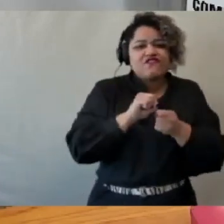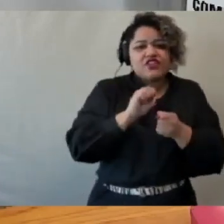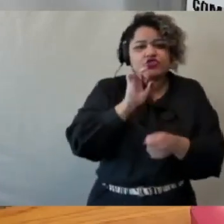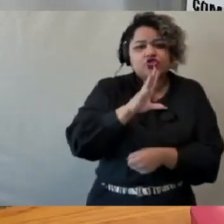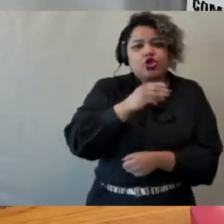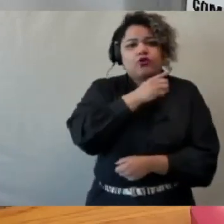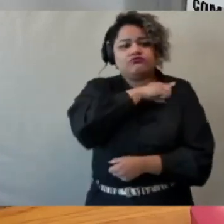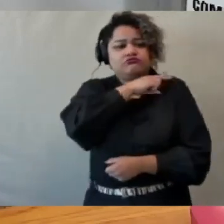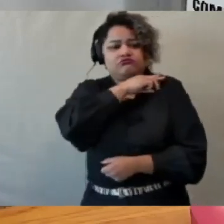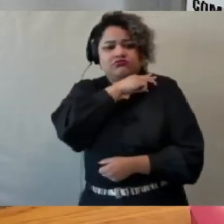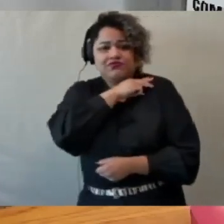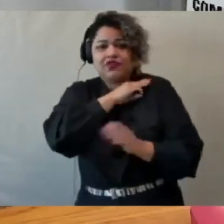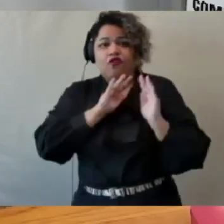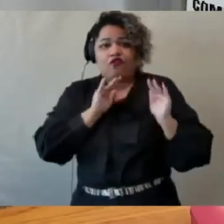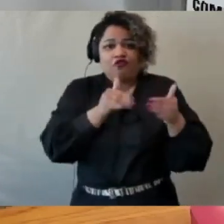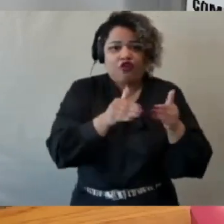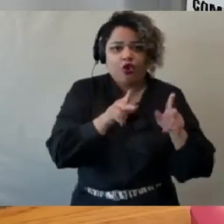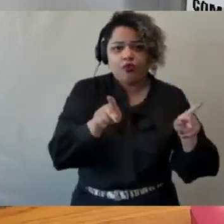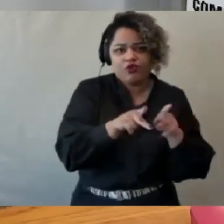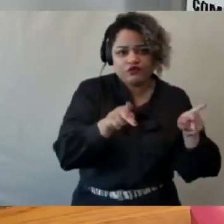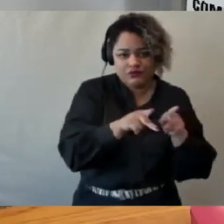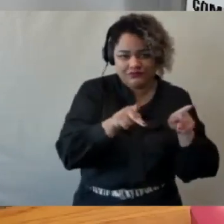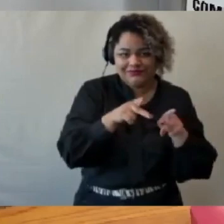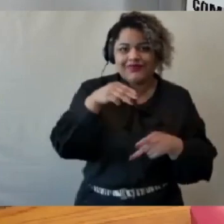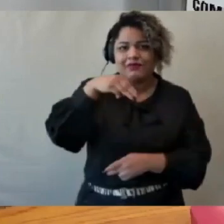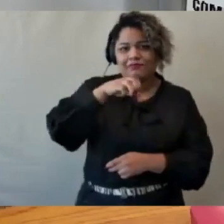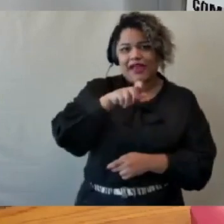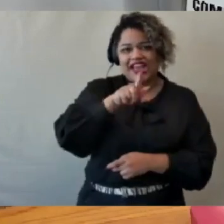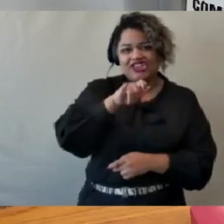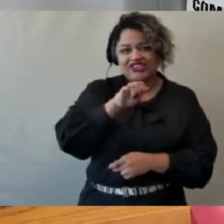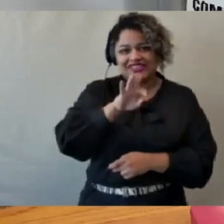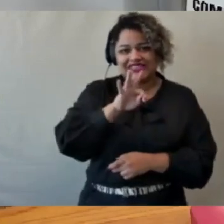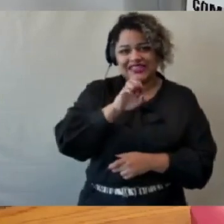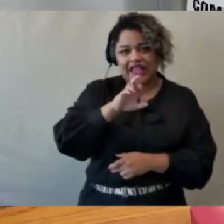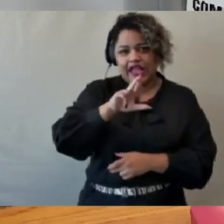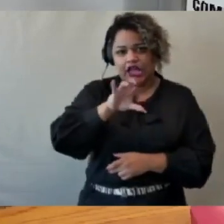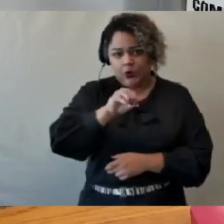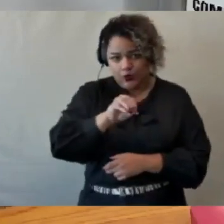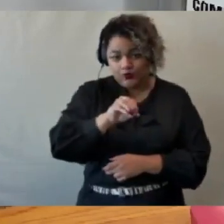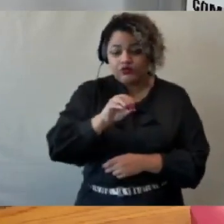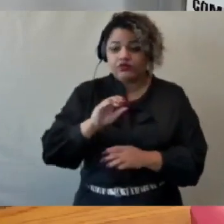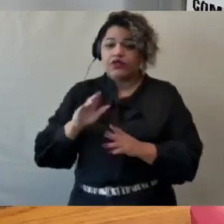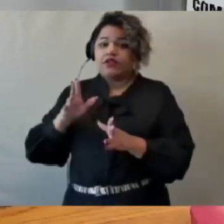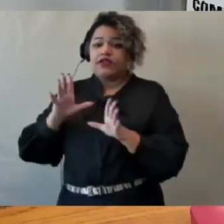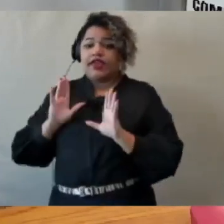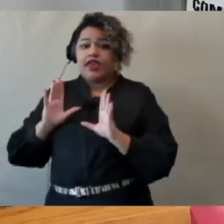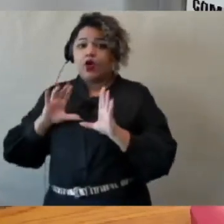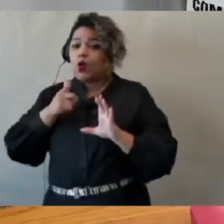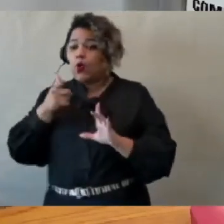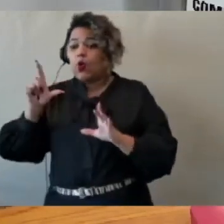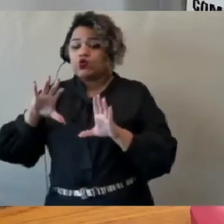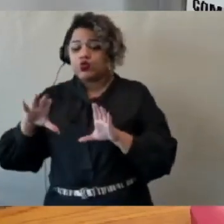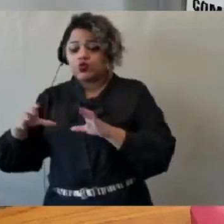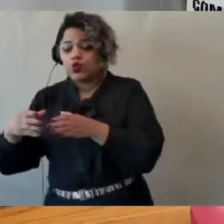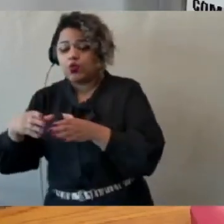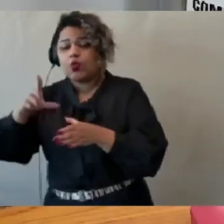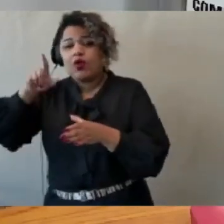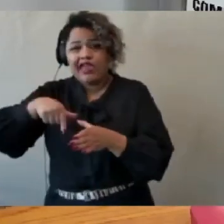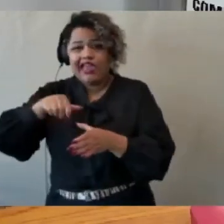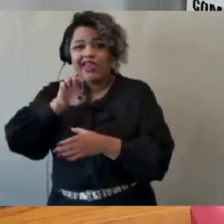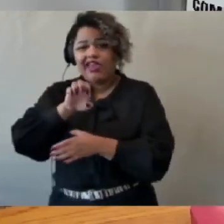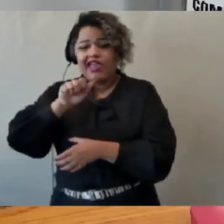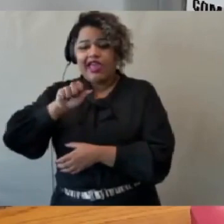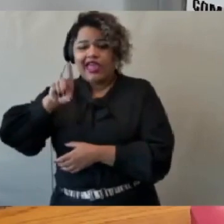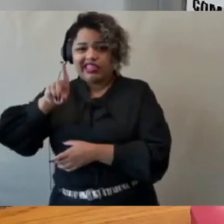pode desconsiderar as pessoas que fizeram EAD. Se o EAD ele é inferior